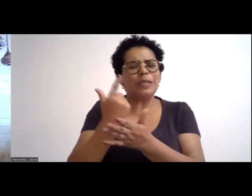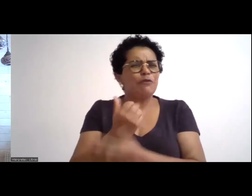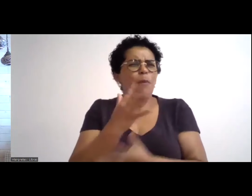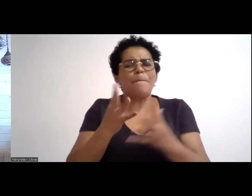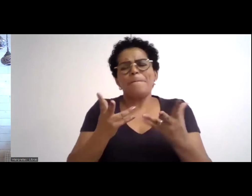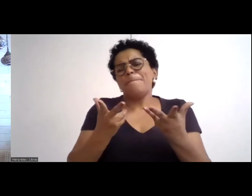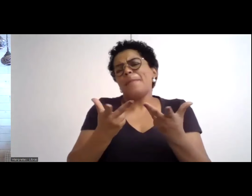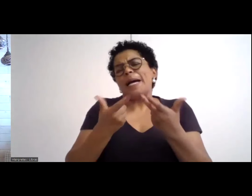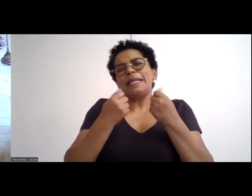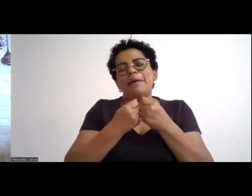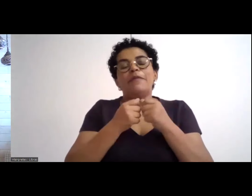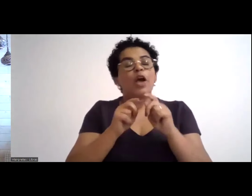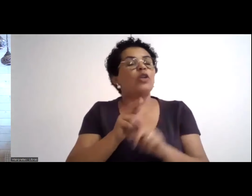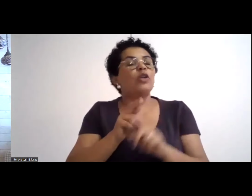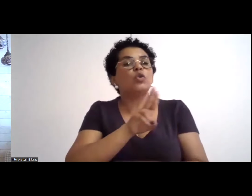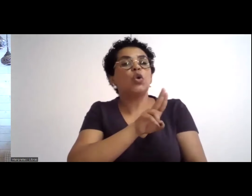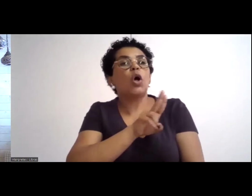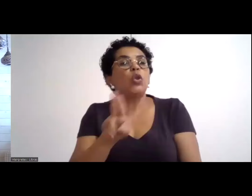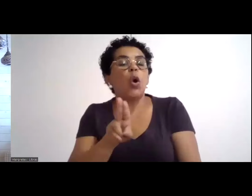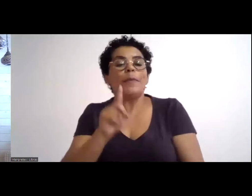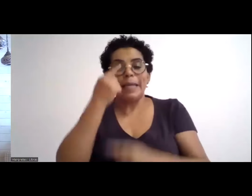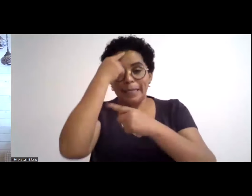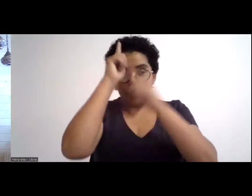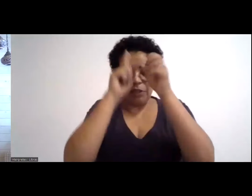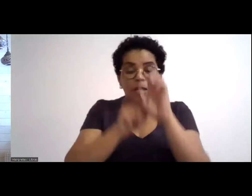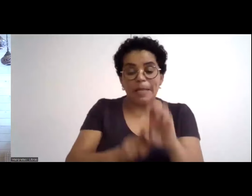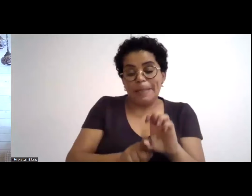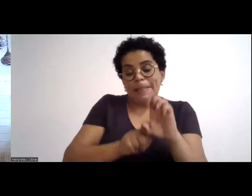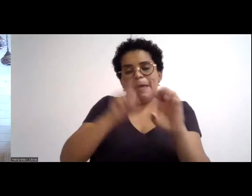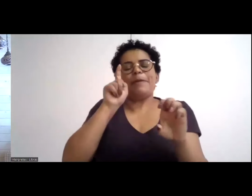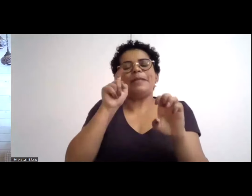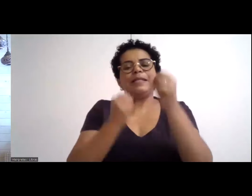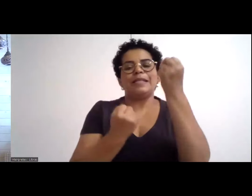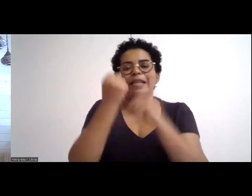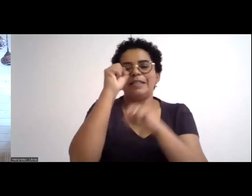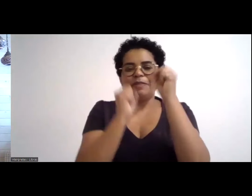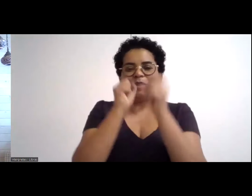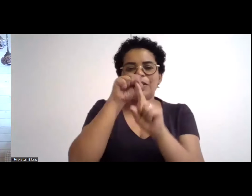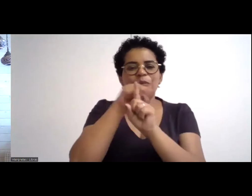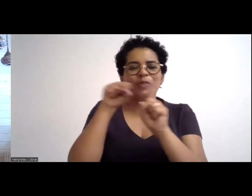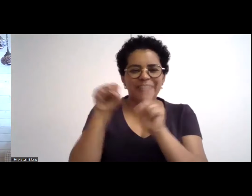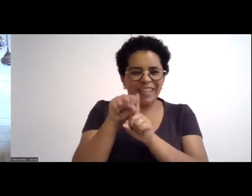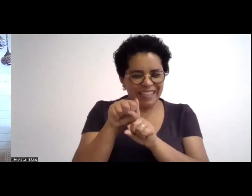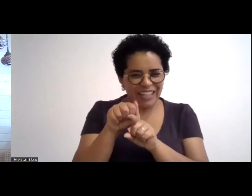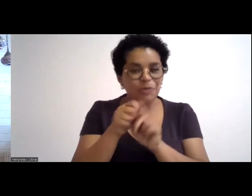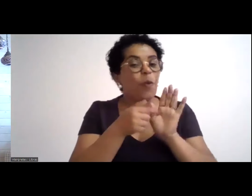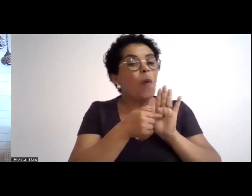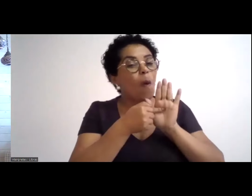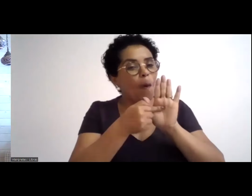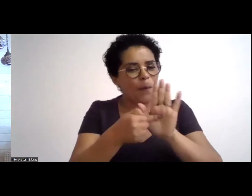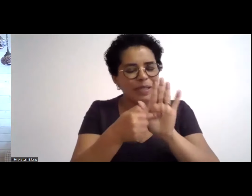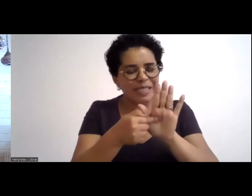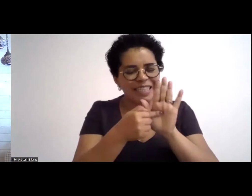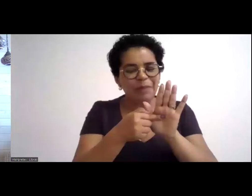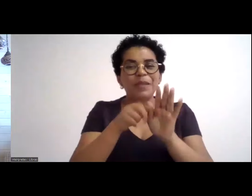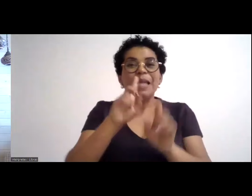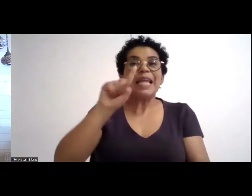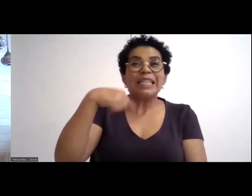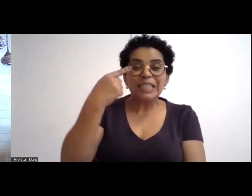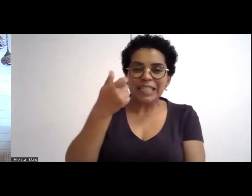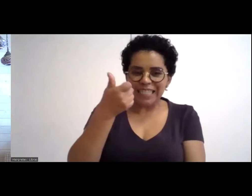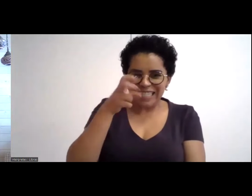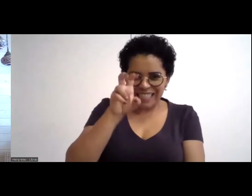chamado Criatividade e Dependência na Civilização Industrial. Vou vender aqui o meu peixe porque daqui a 15 dias vem livro